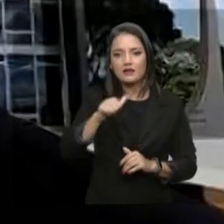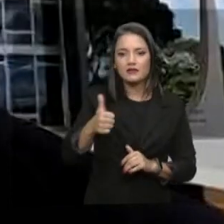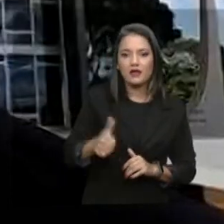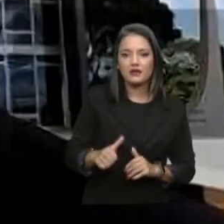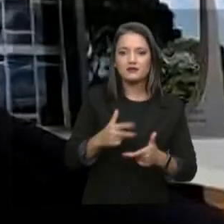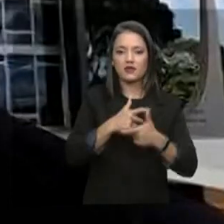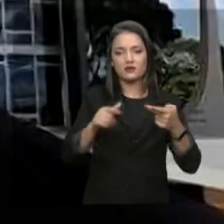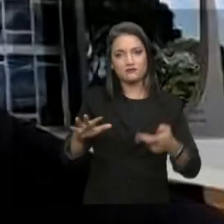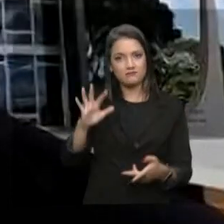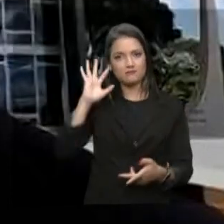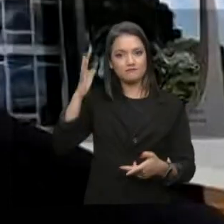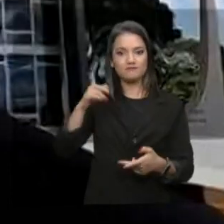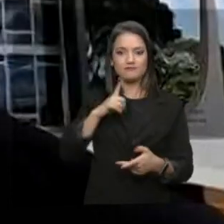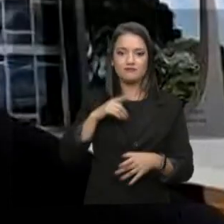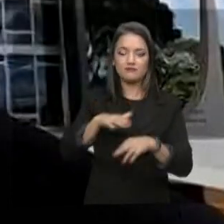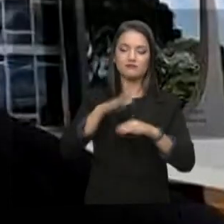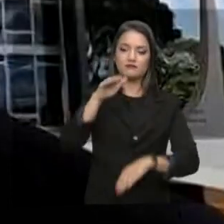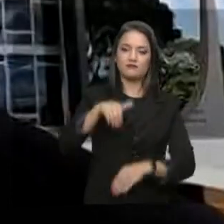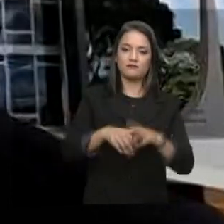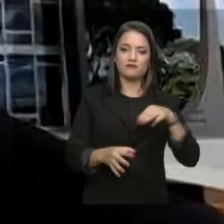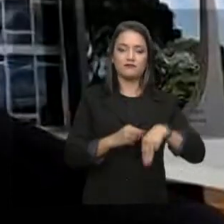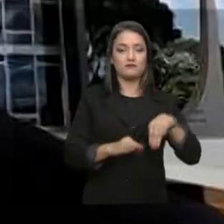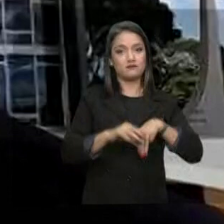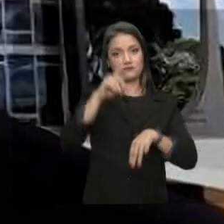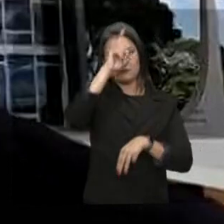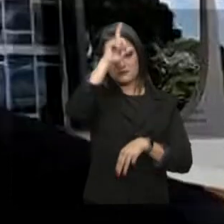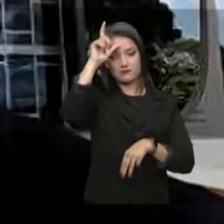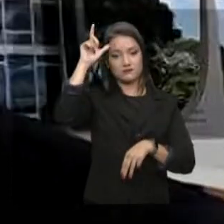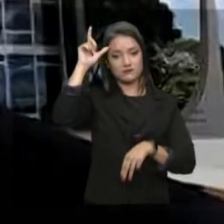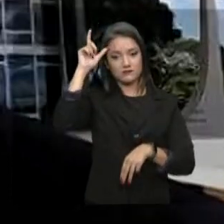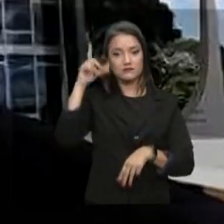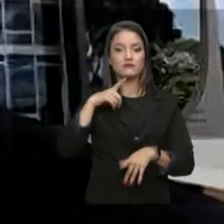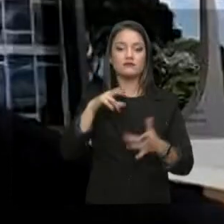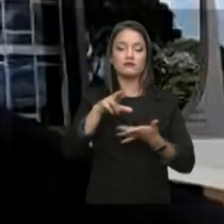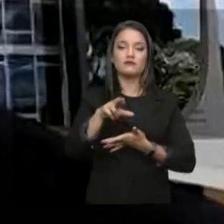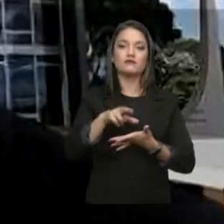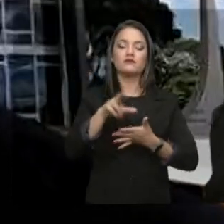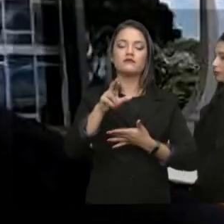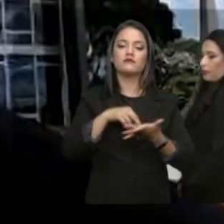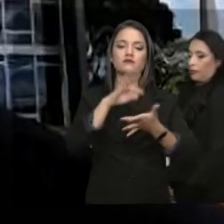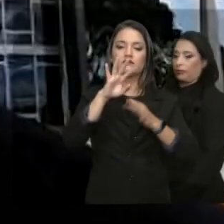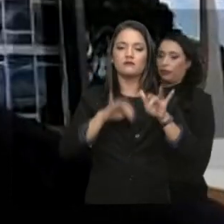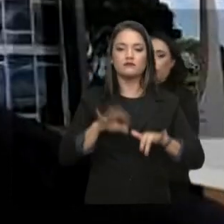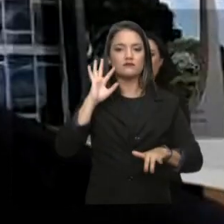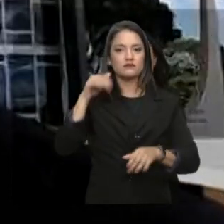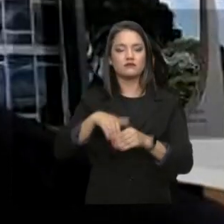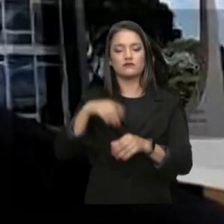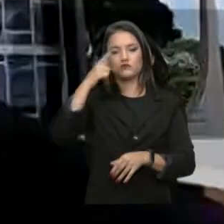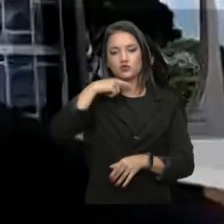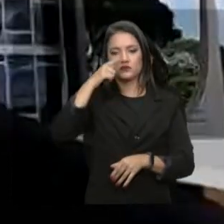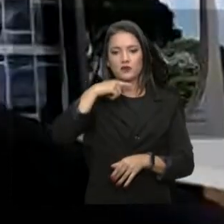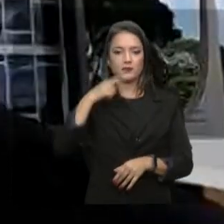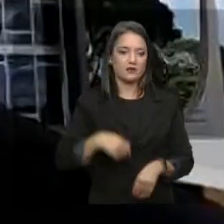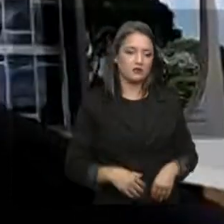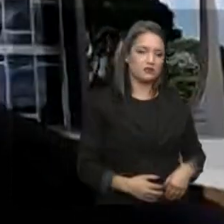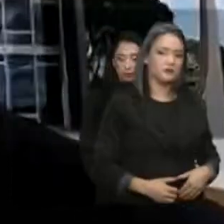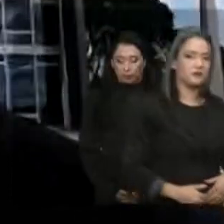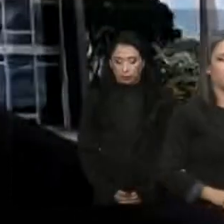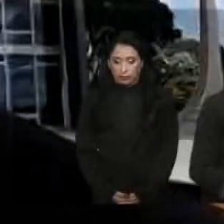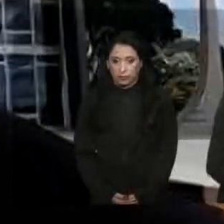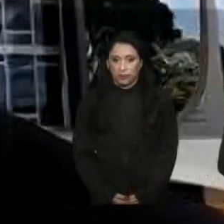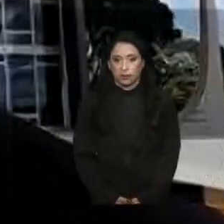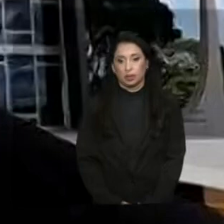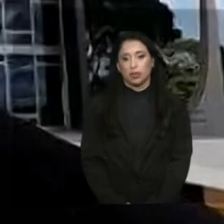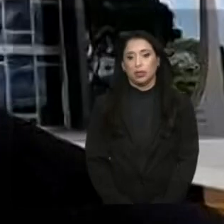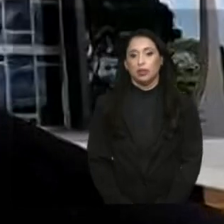decisórios e instrutórios realizados nos termos do voto do ministro Ricardo Lewandowski, redator para o acordo, ministro Gilmar Mendes, vencidos ministros